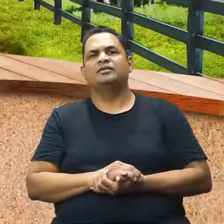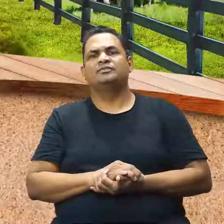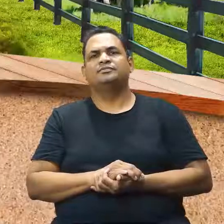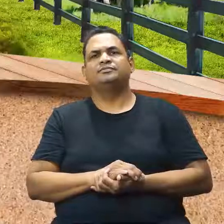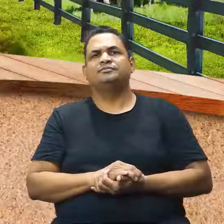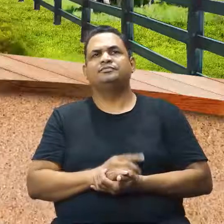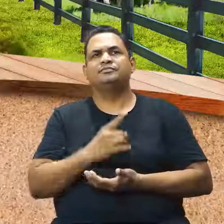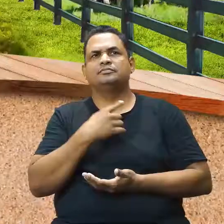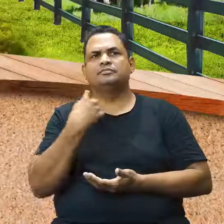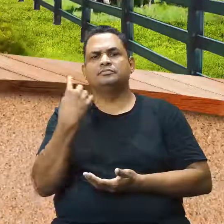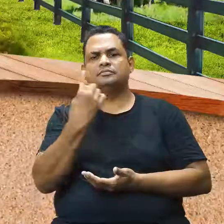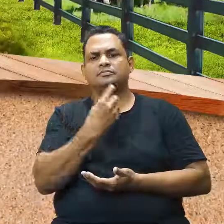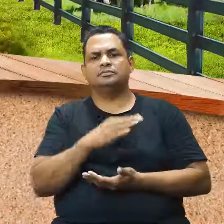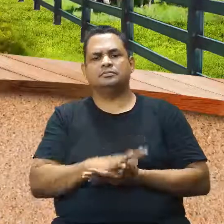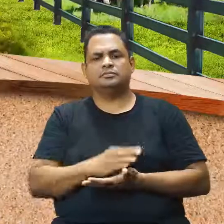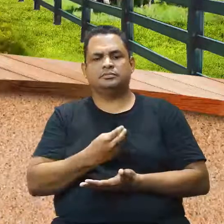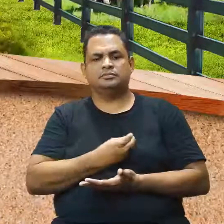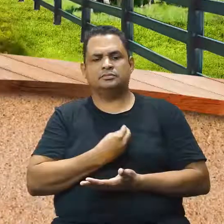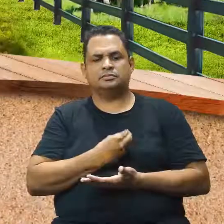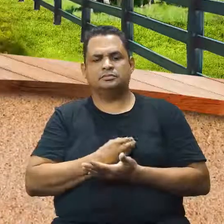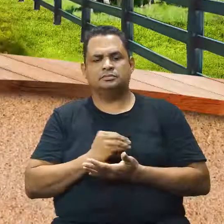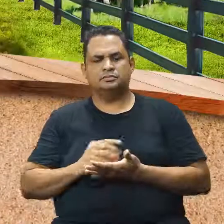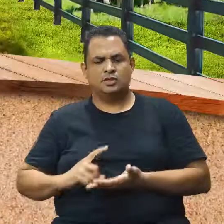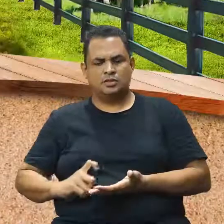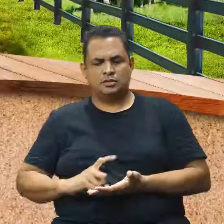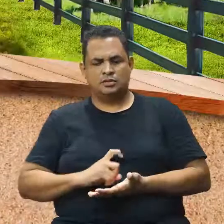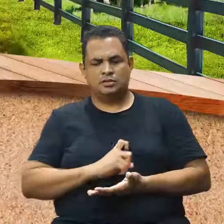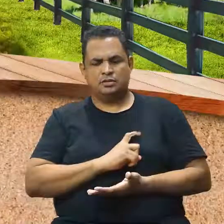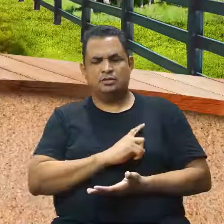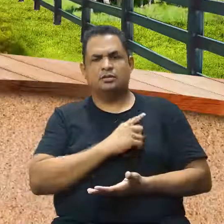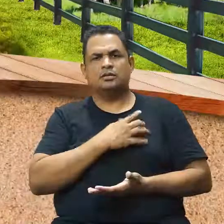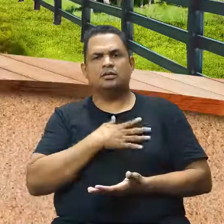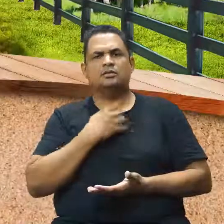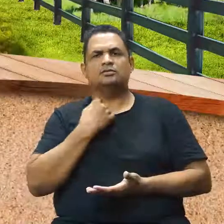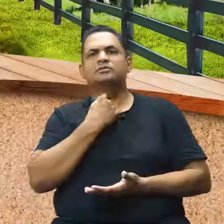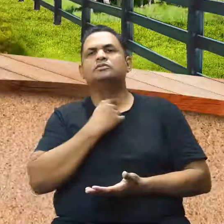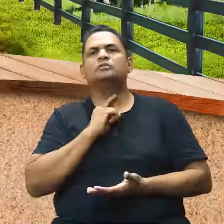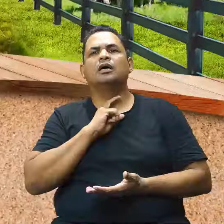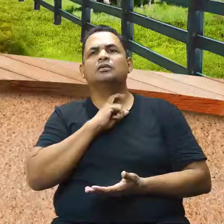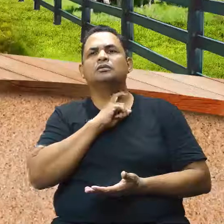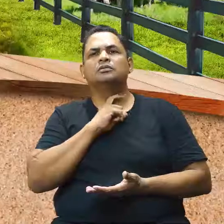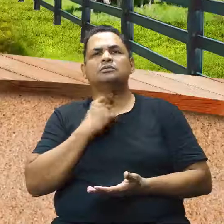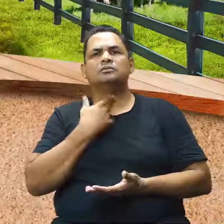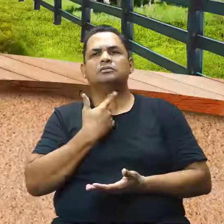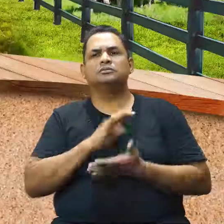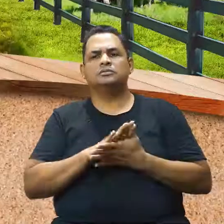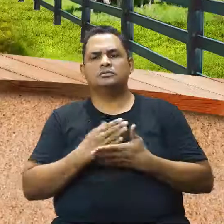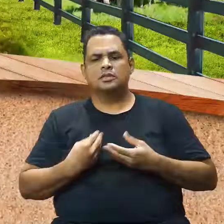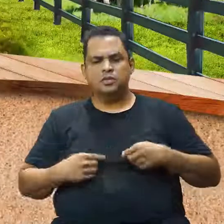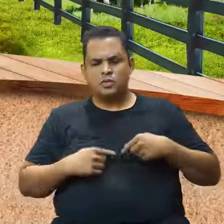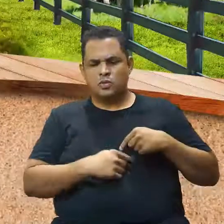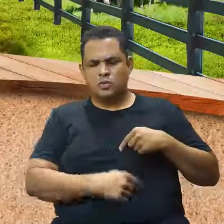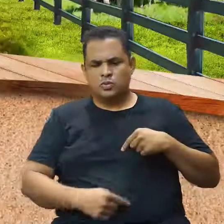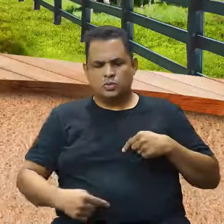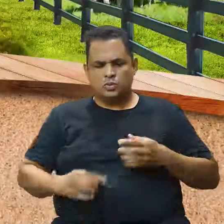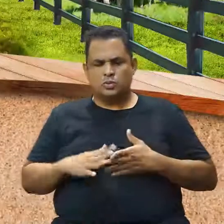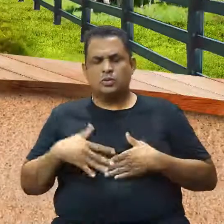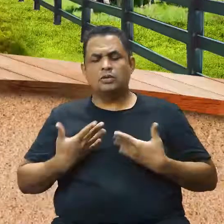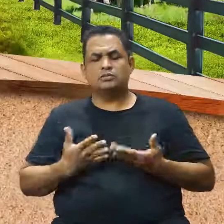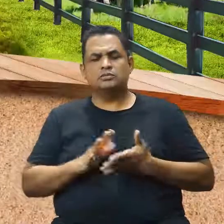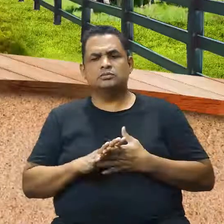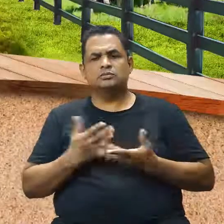nós convivemos com bactérias na garganta, com micro-organismos do intestino. E quando é que eles afetam a